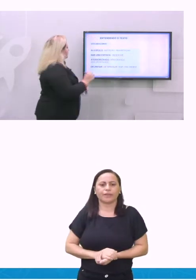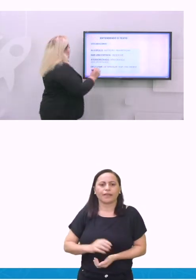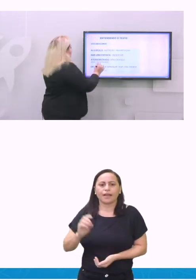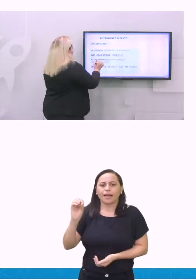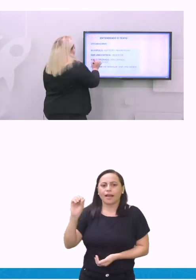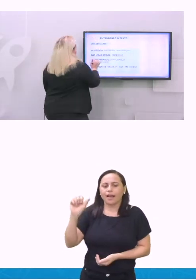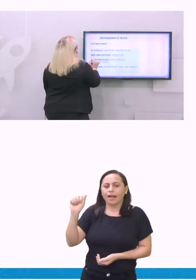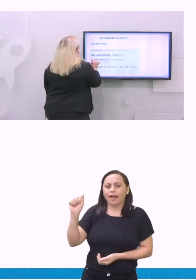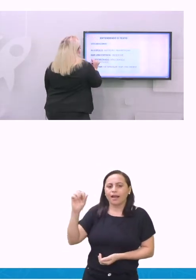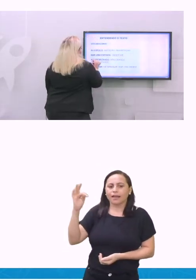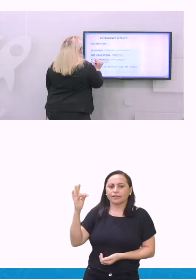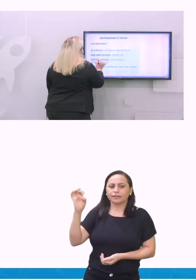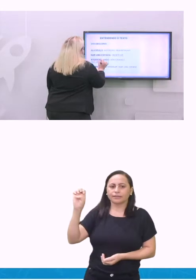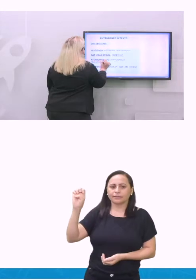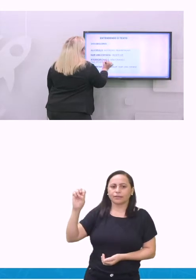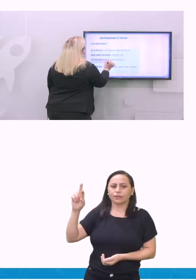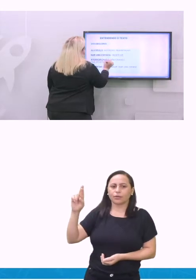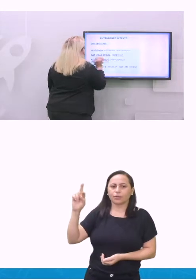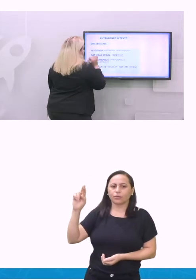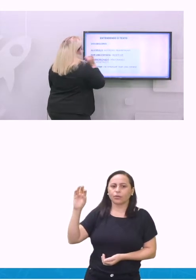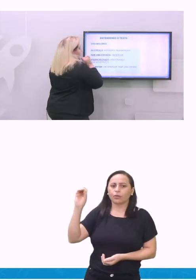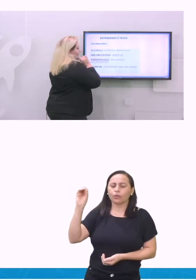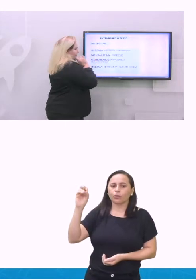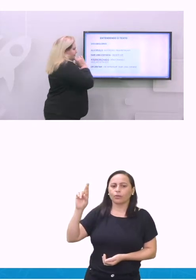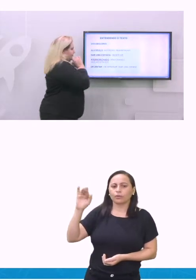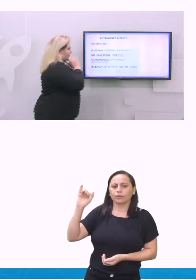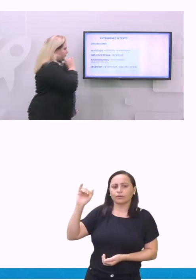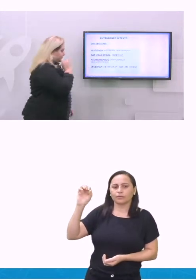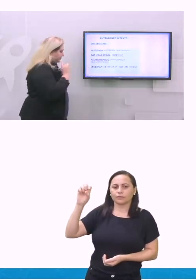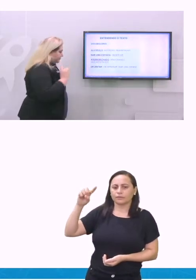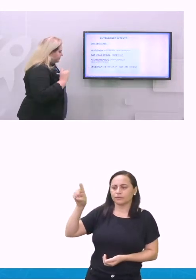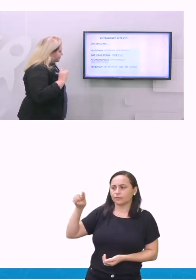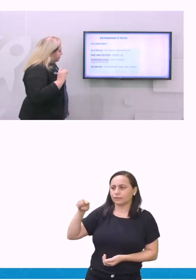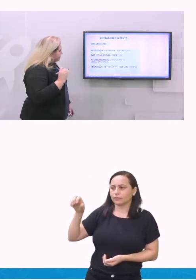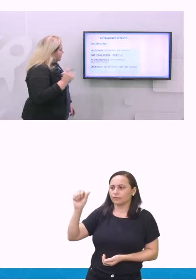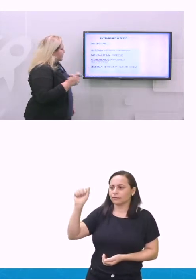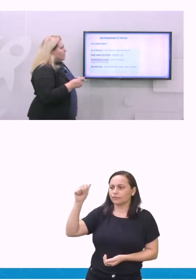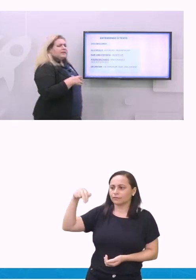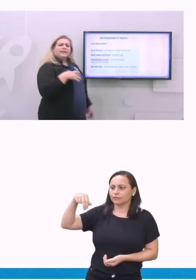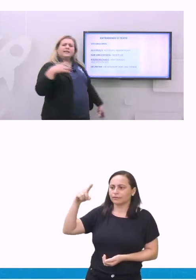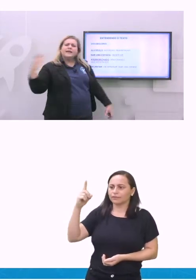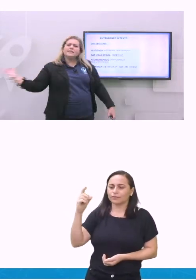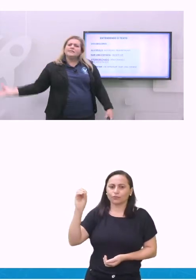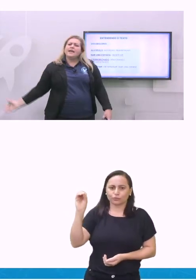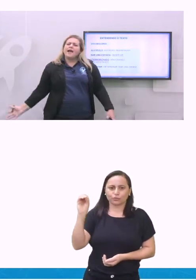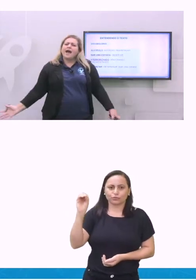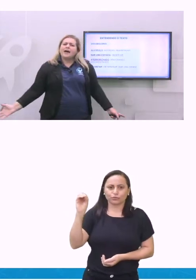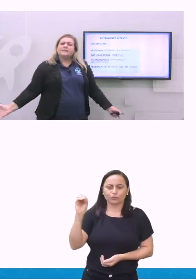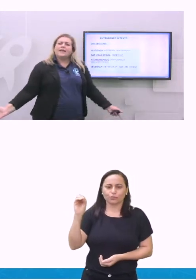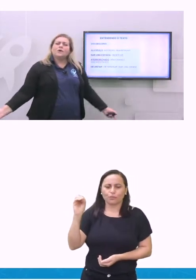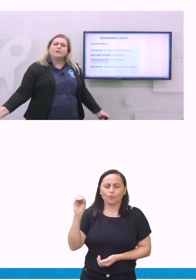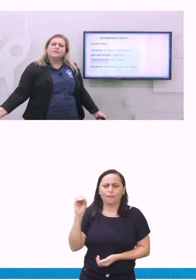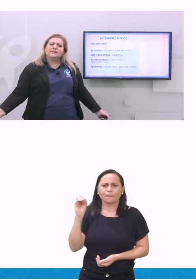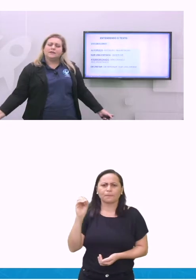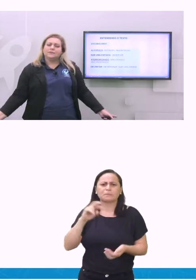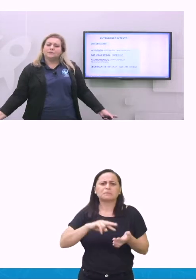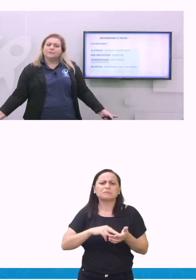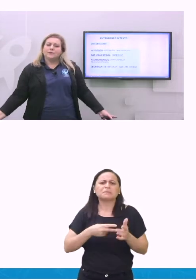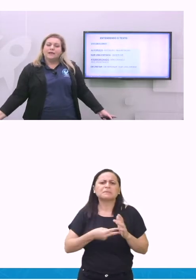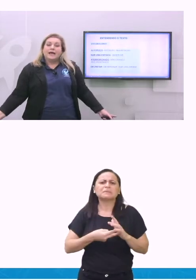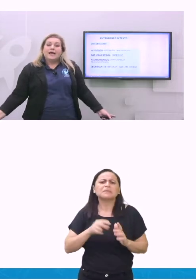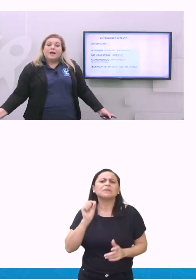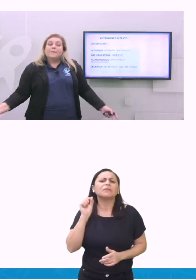Aterrorizando. A nossa terceira palavra, ó. O que quer dizer